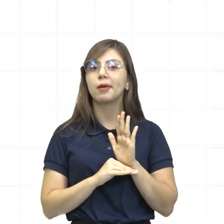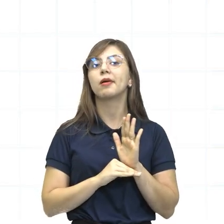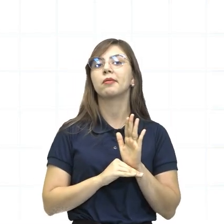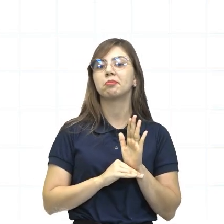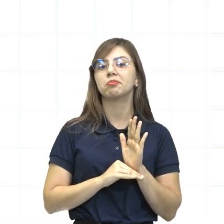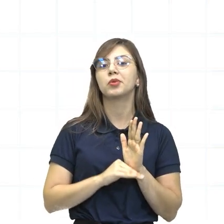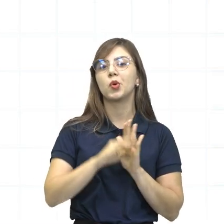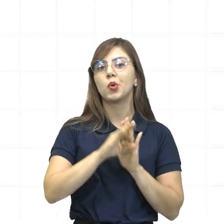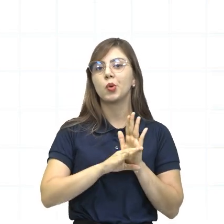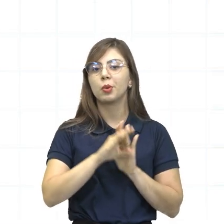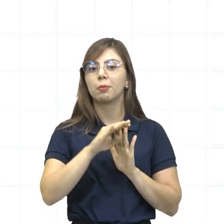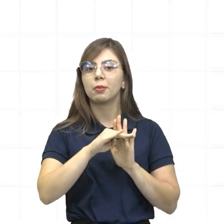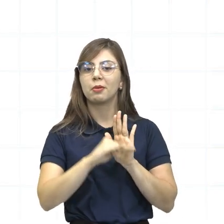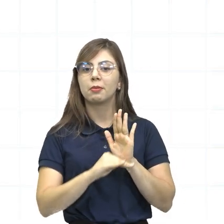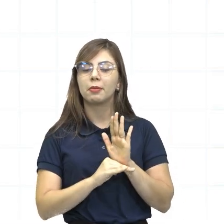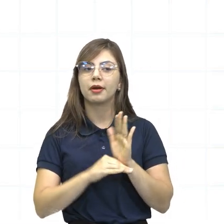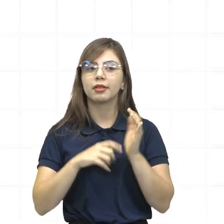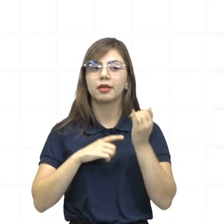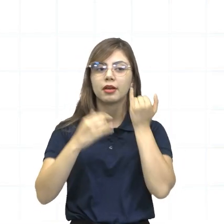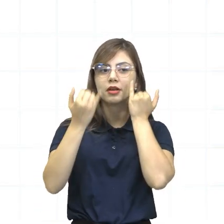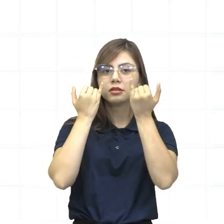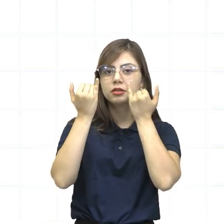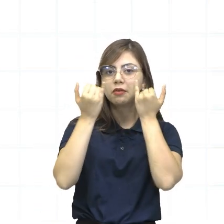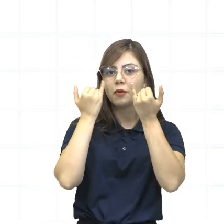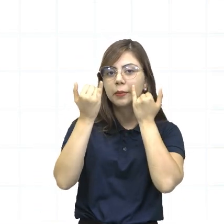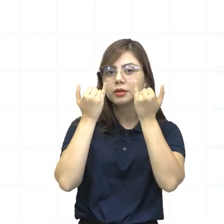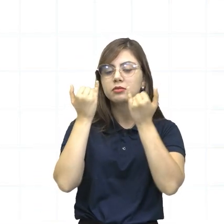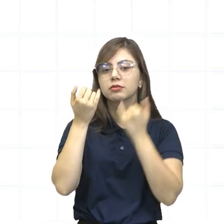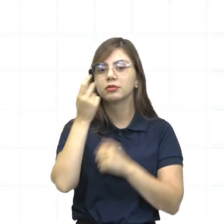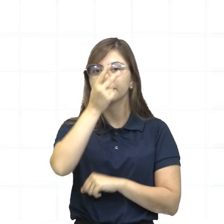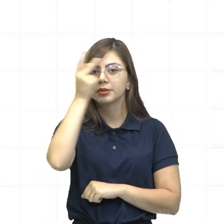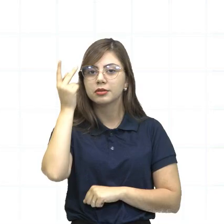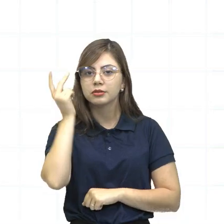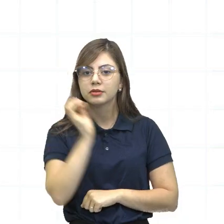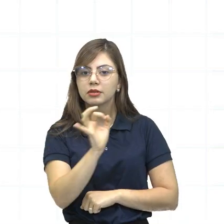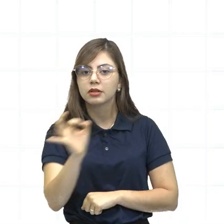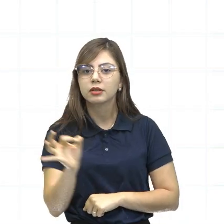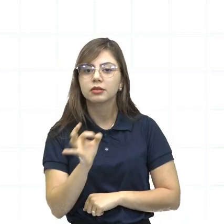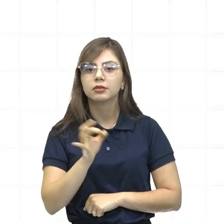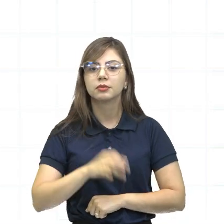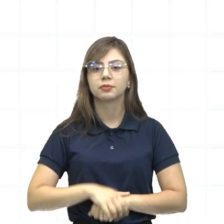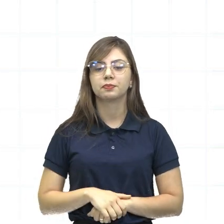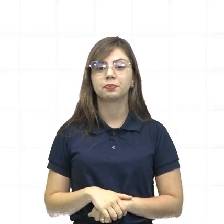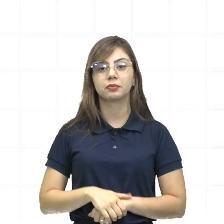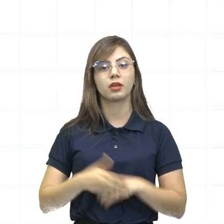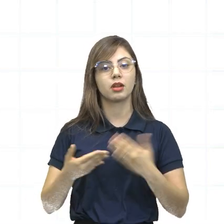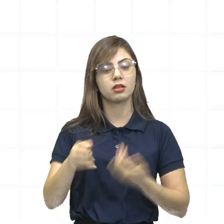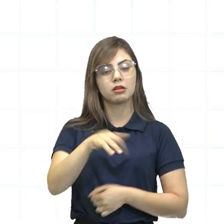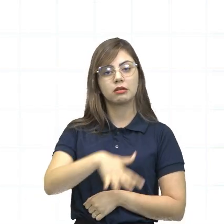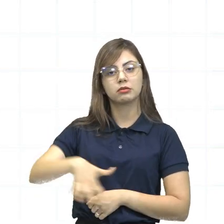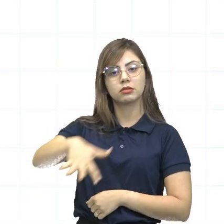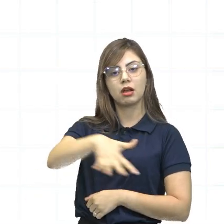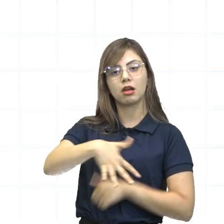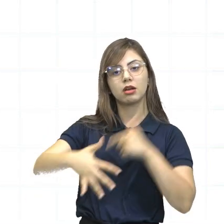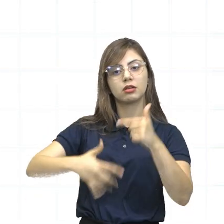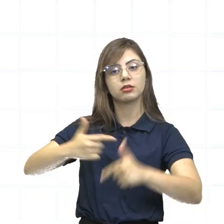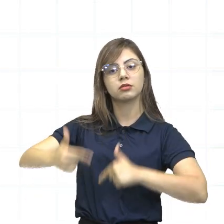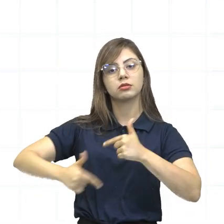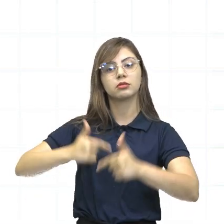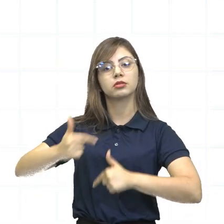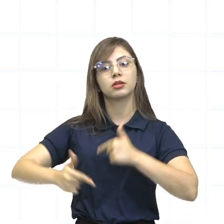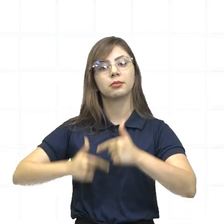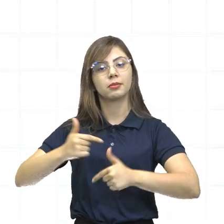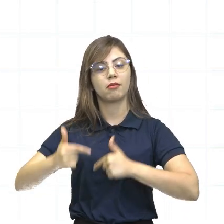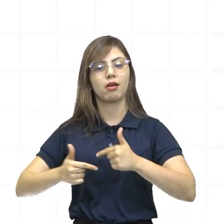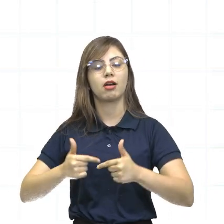aqui todas as informações, né, sobre o que ela fez, certo? Então, no mercado de trabalho, gente, isso tem